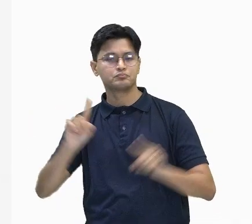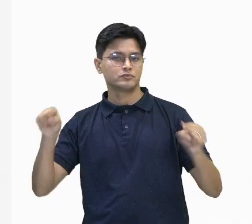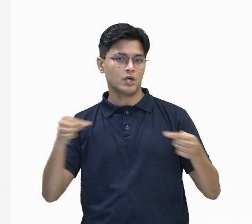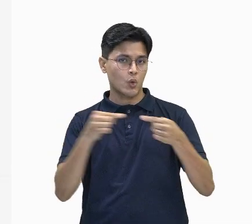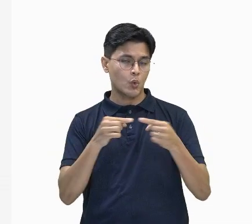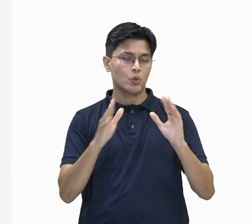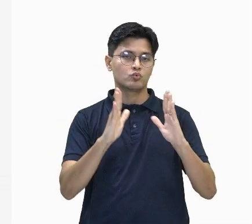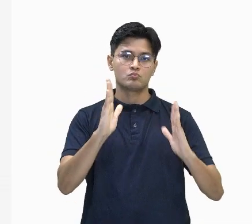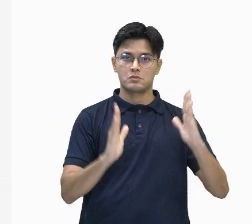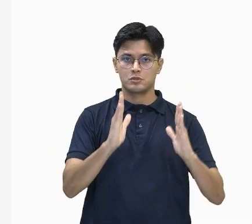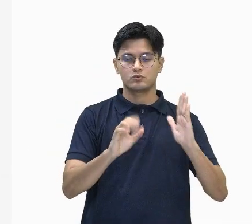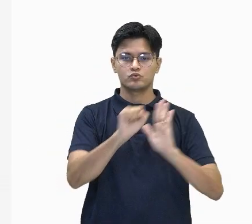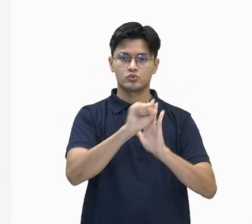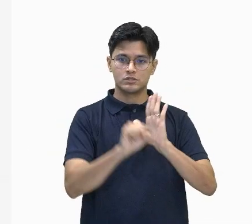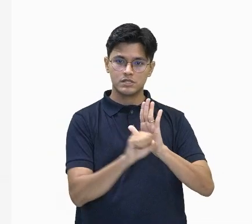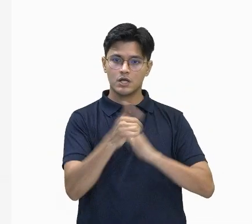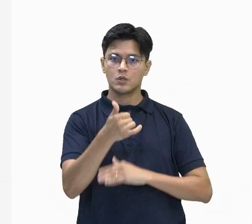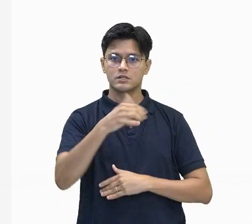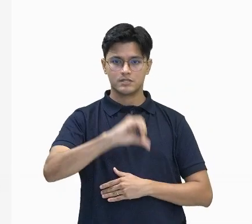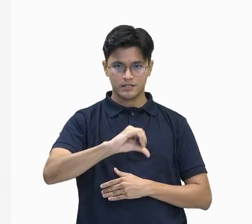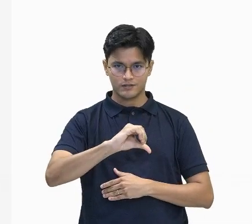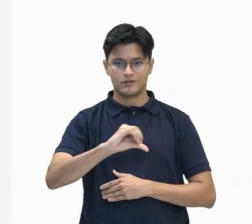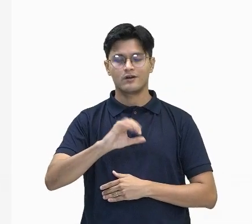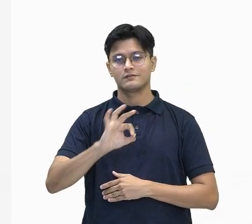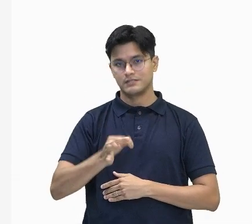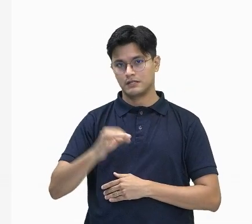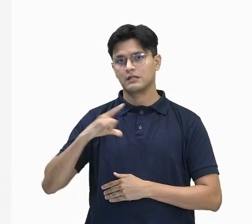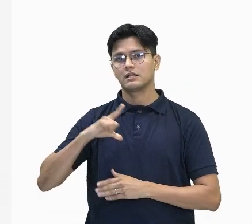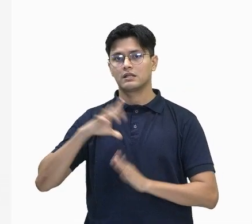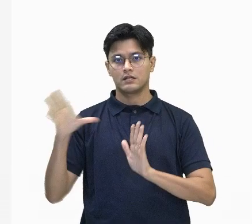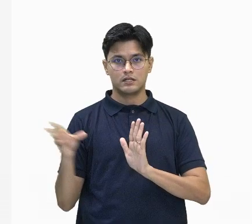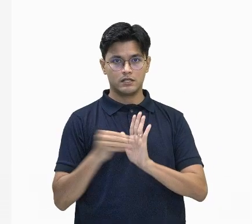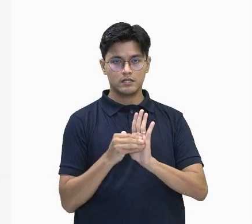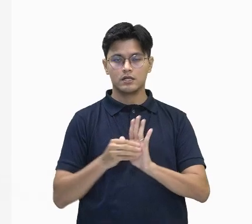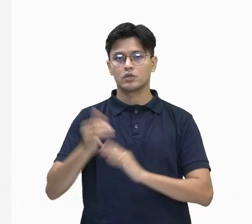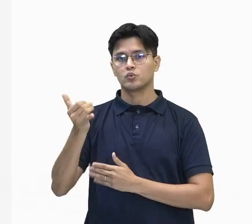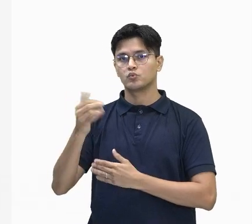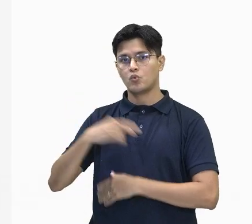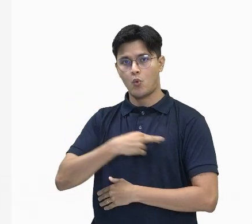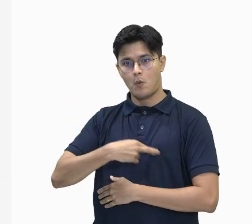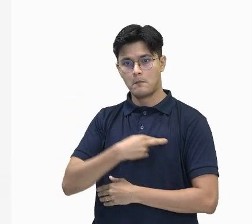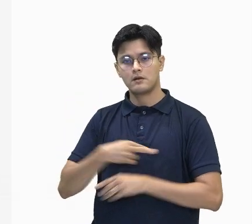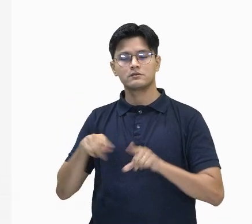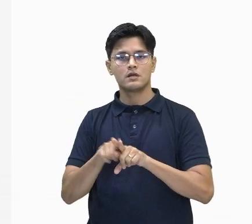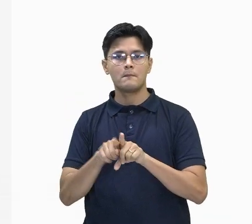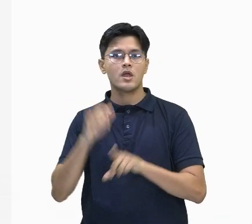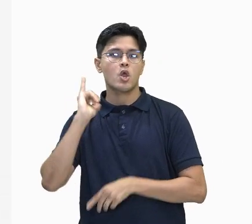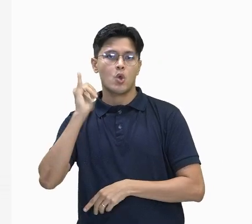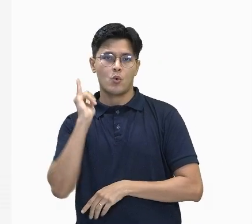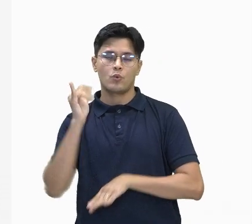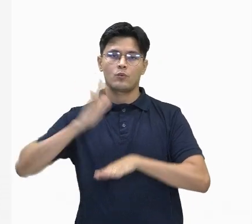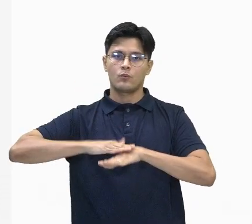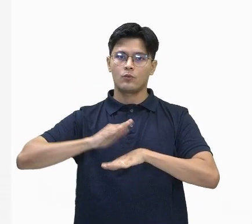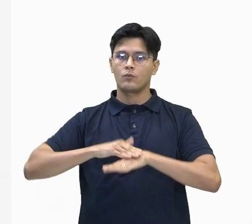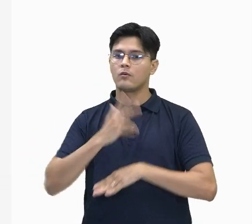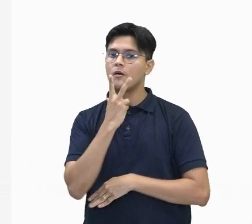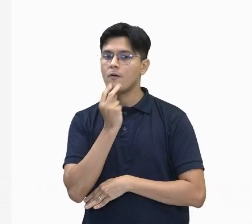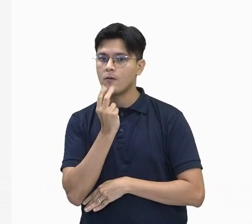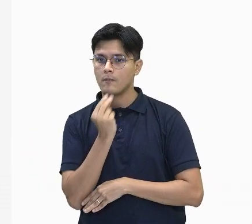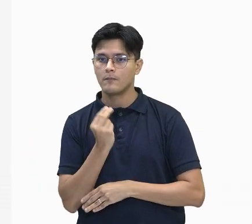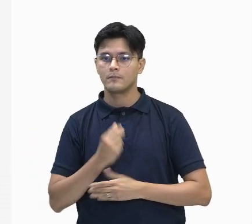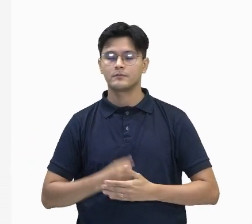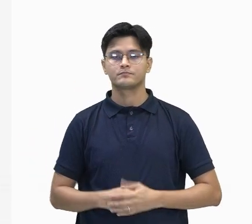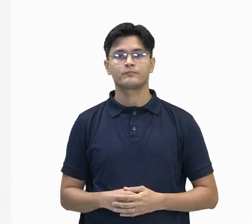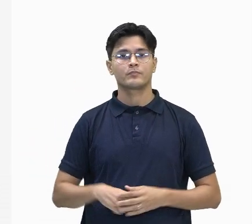ali embutidas nos romances e nos contos machadianos, né? Temos também